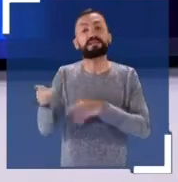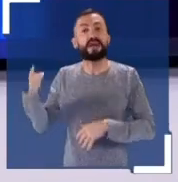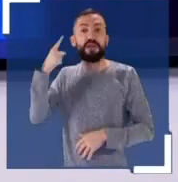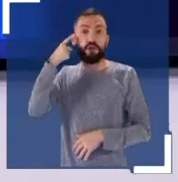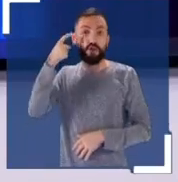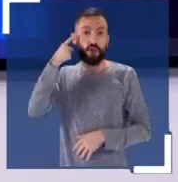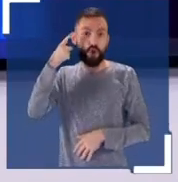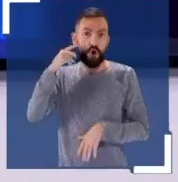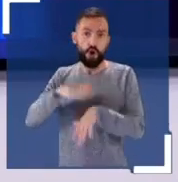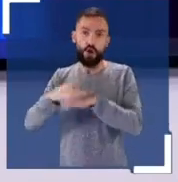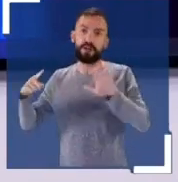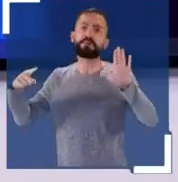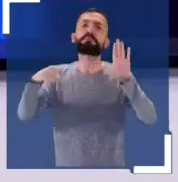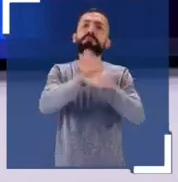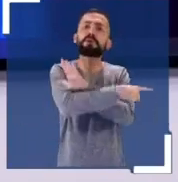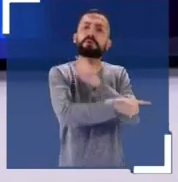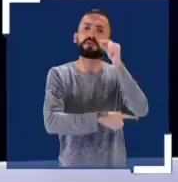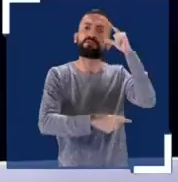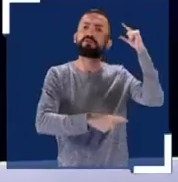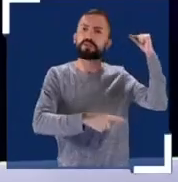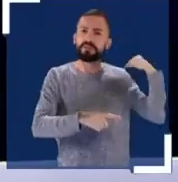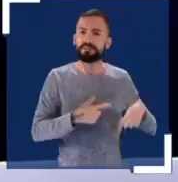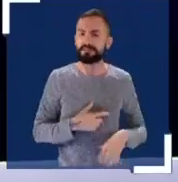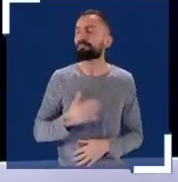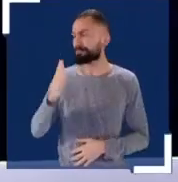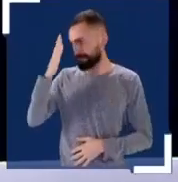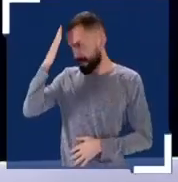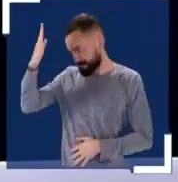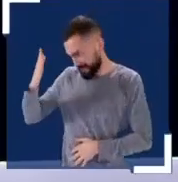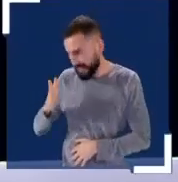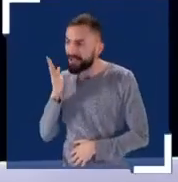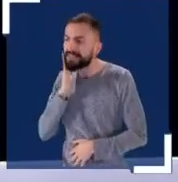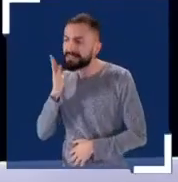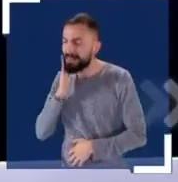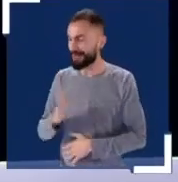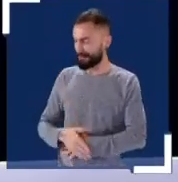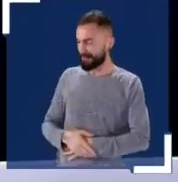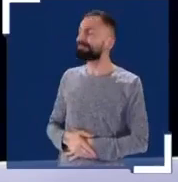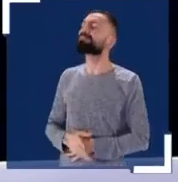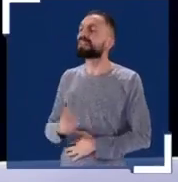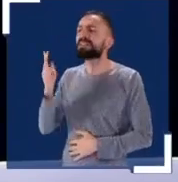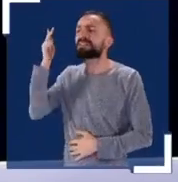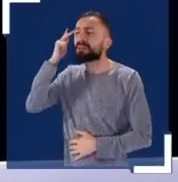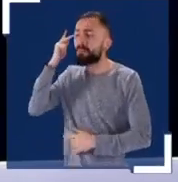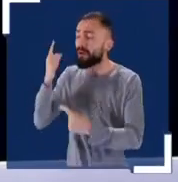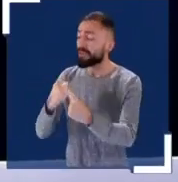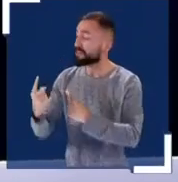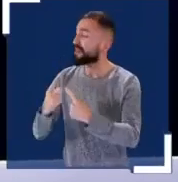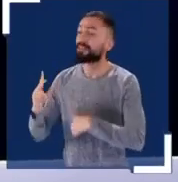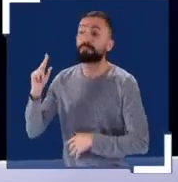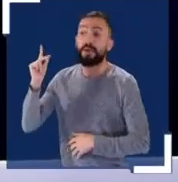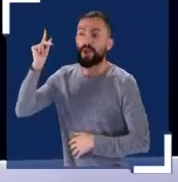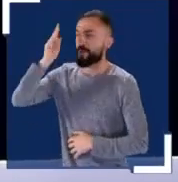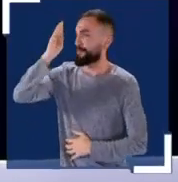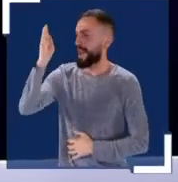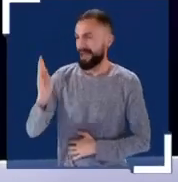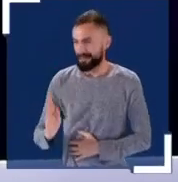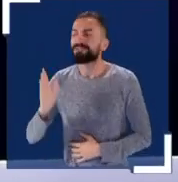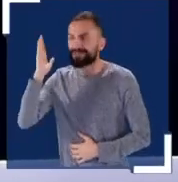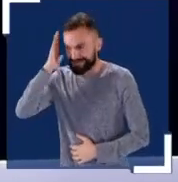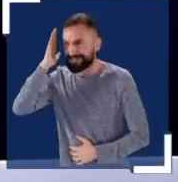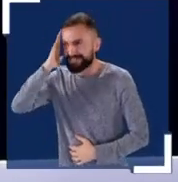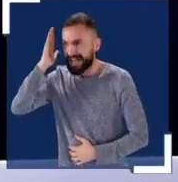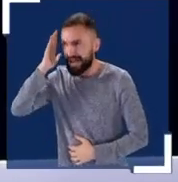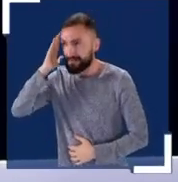a sua pergunta ao candidato Márcio França. Obrigado, Nascimento. Márcio, São Paulo tem as melhores estradas do Brasil, como você sabe. 18